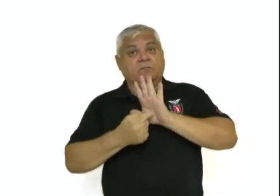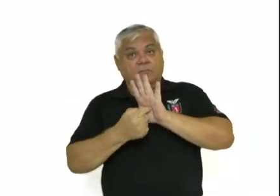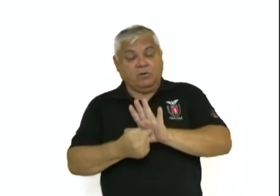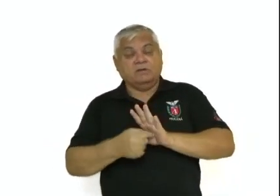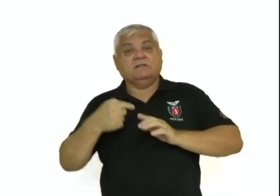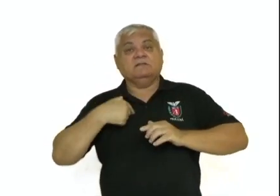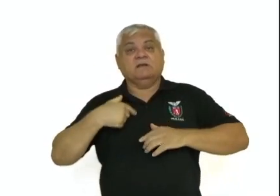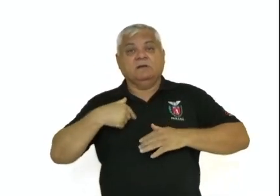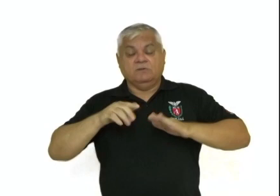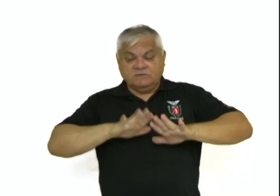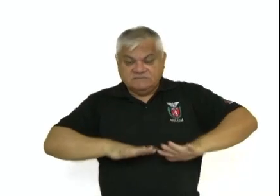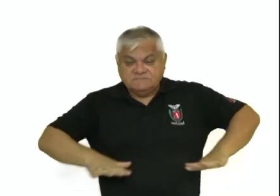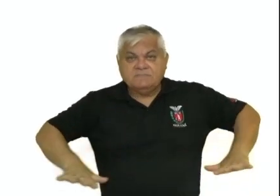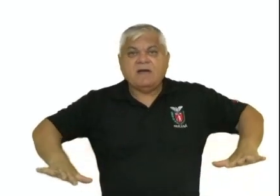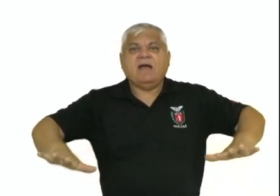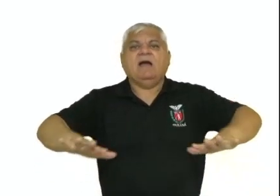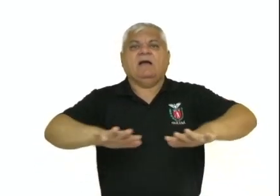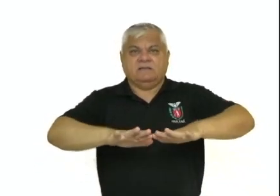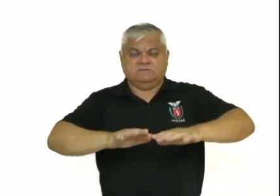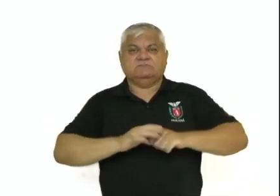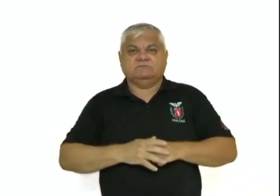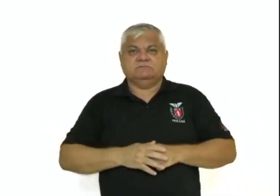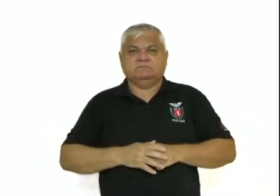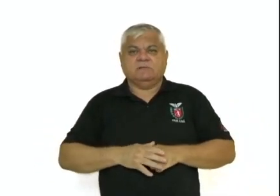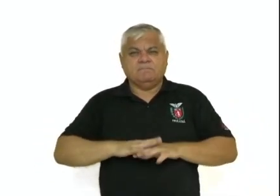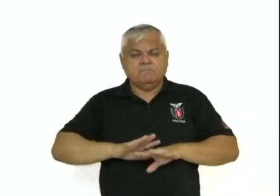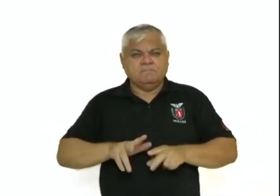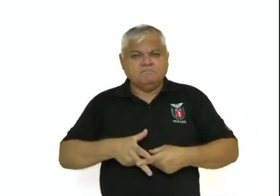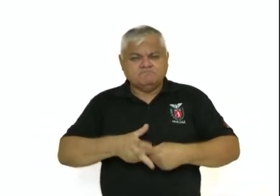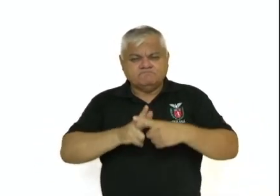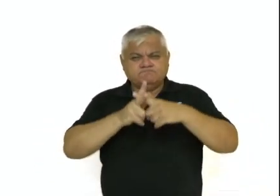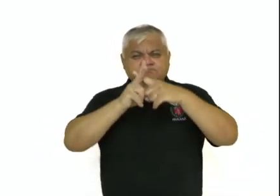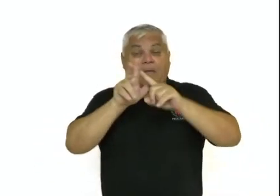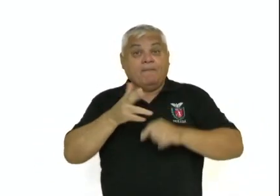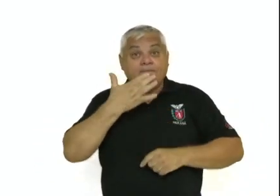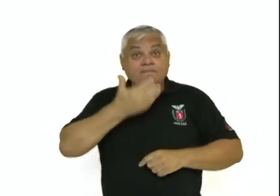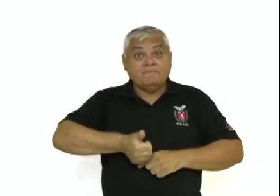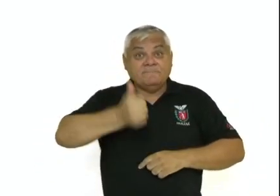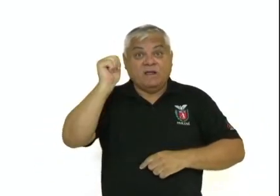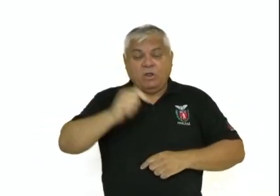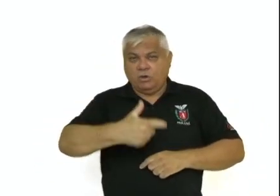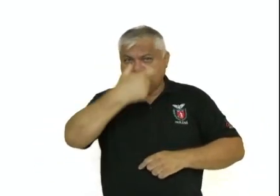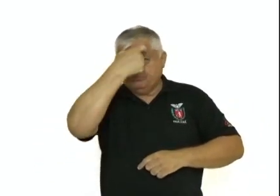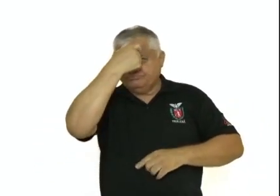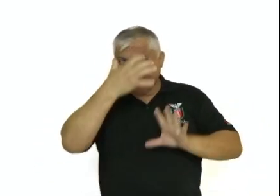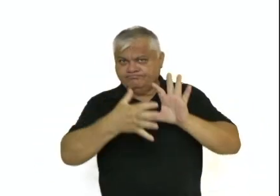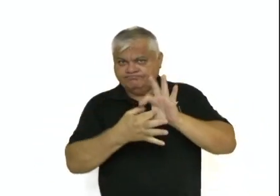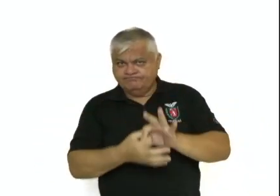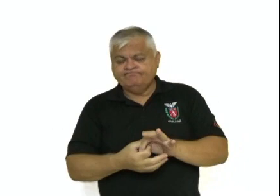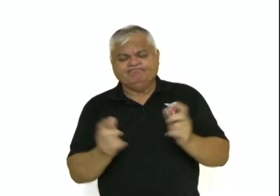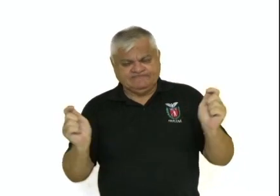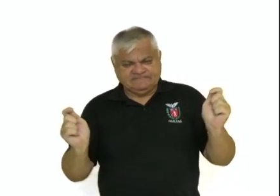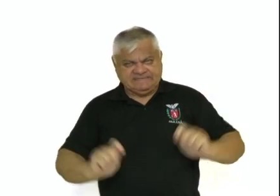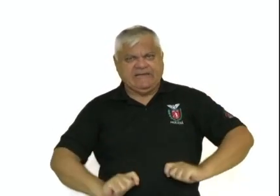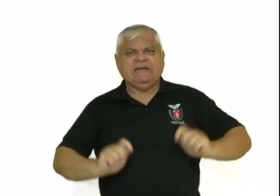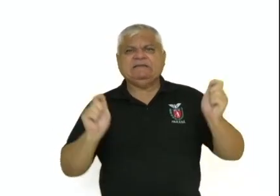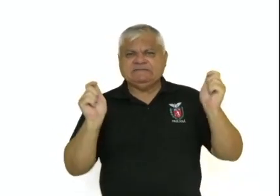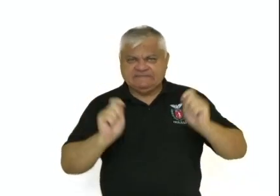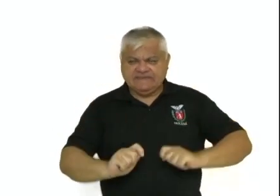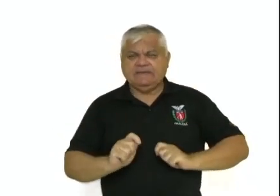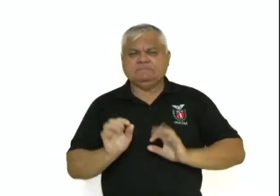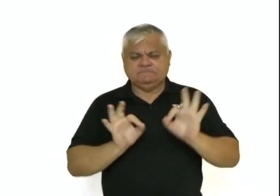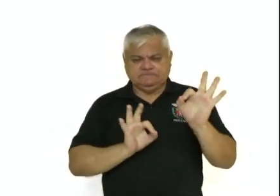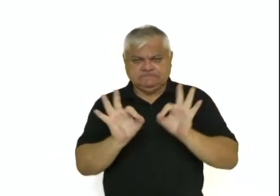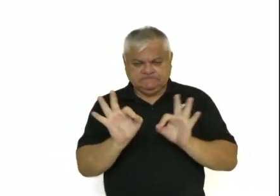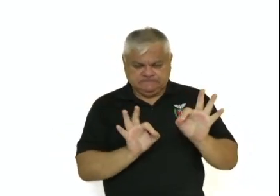espaço que nos cerca. Quanto mais melhorarmos nossa consciência corporal, melhor desenvolvemos a capacidade de